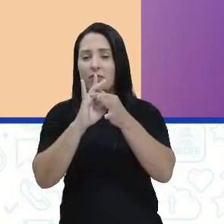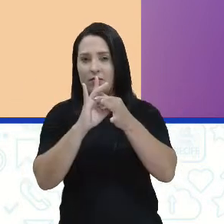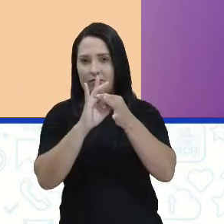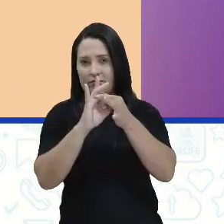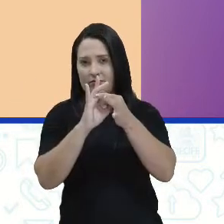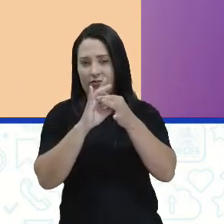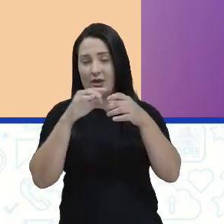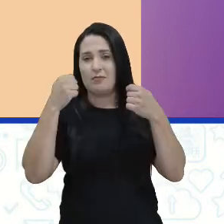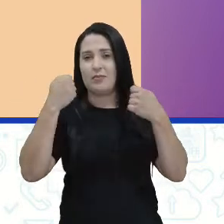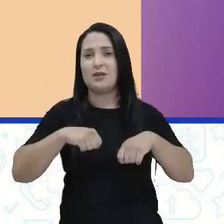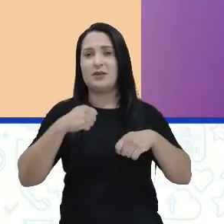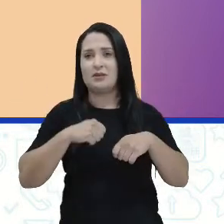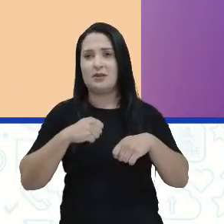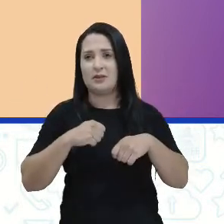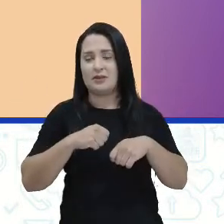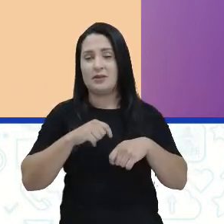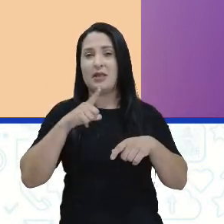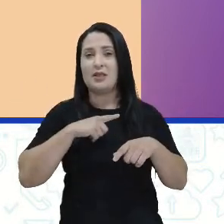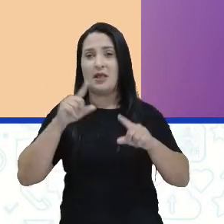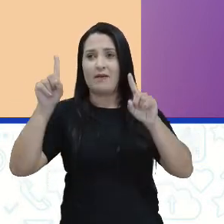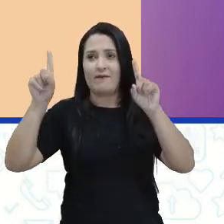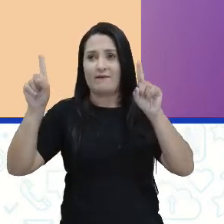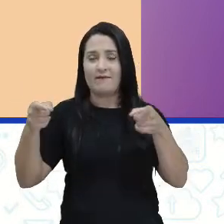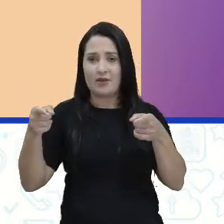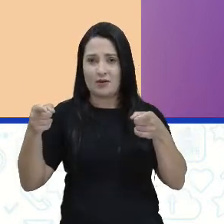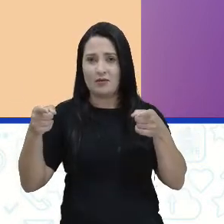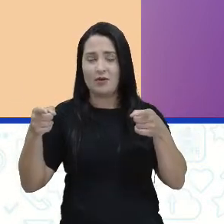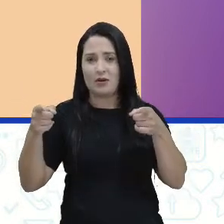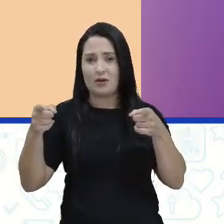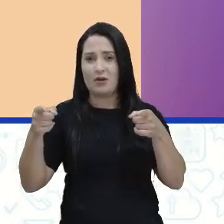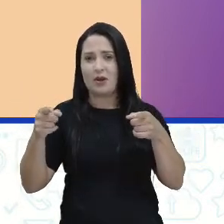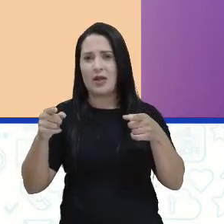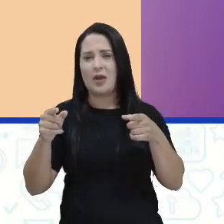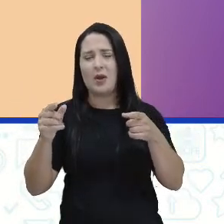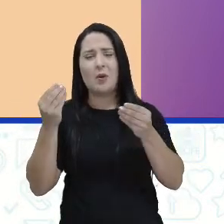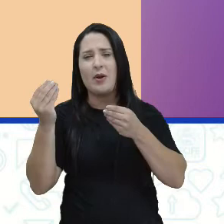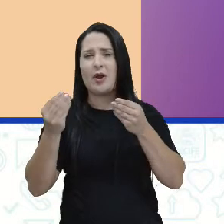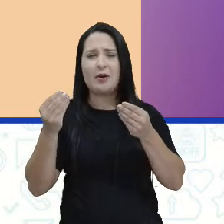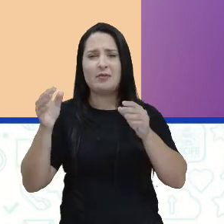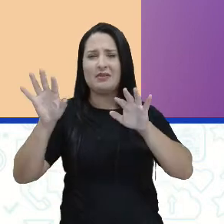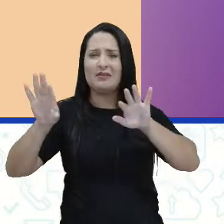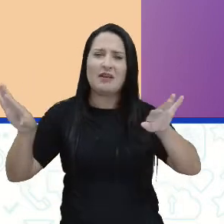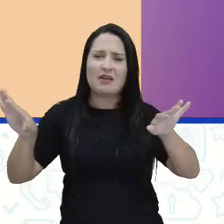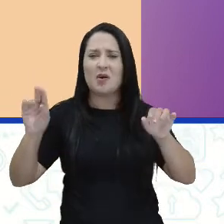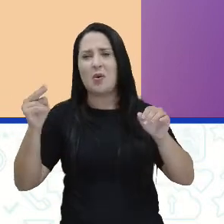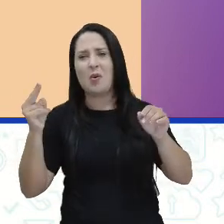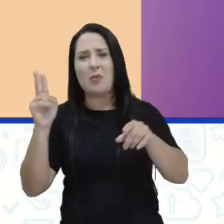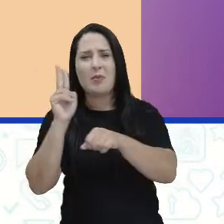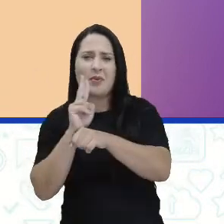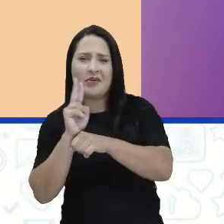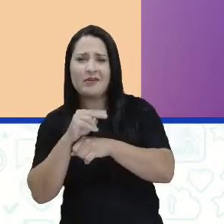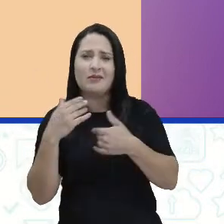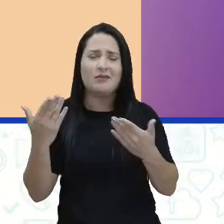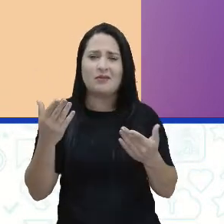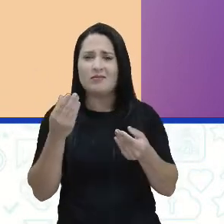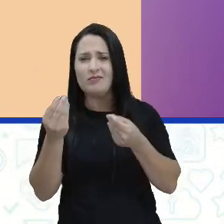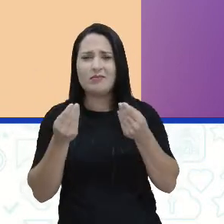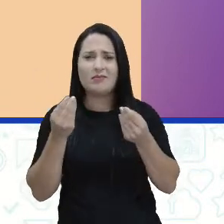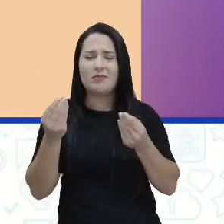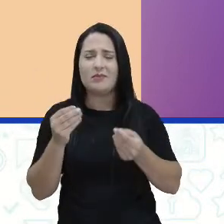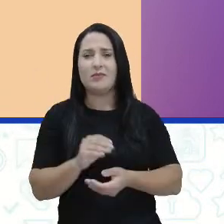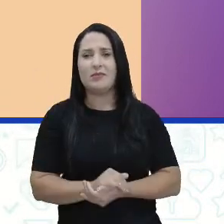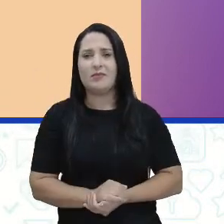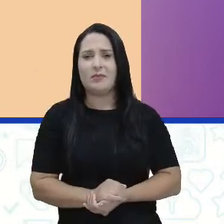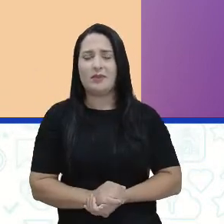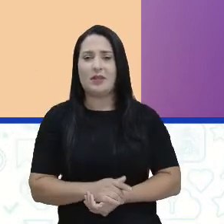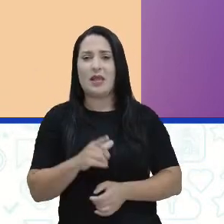intercalo, eu preciso isolar por vírgula. Como se a vírgula desse uma separada, uma protegida. Indicasse que